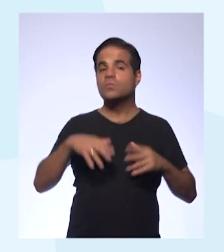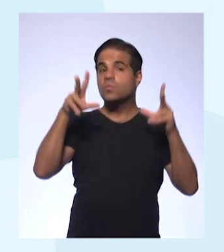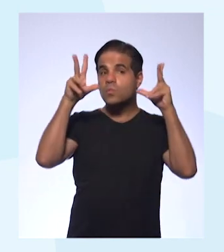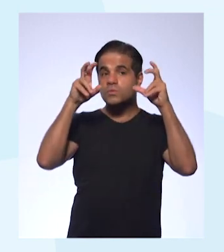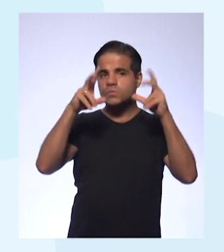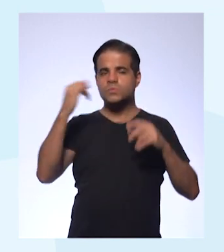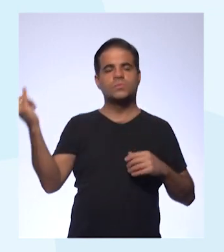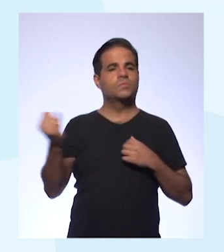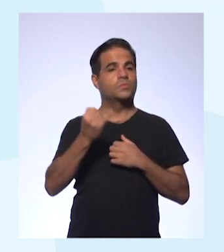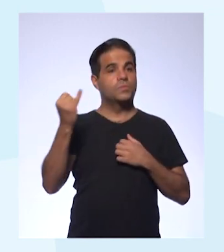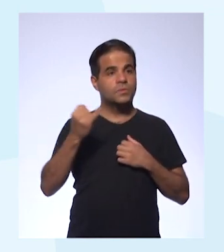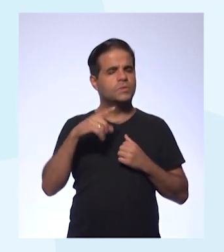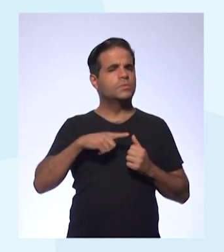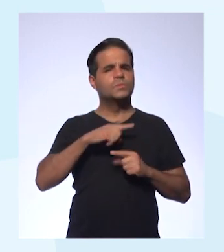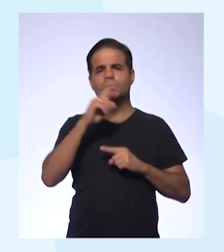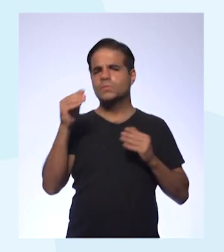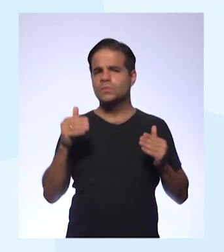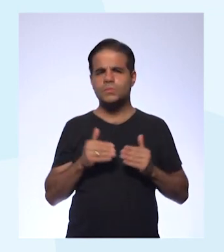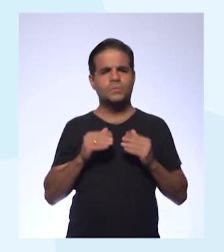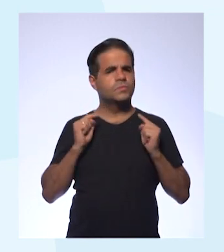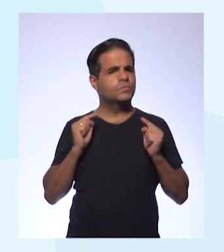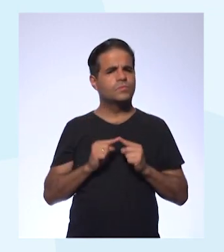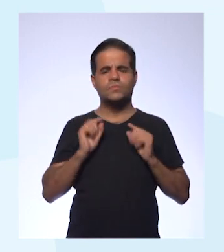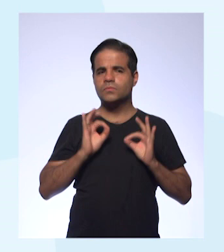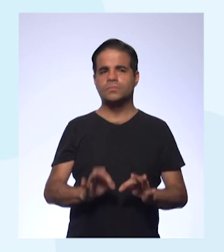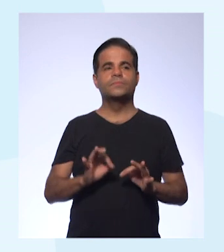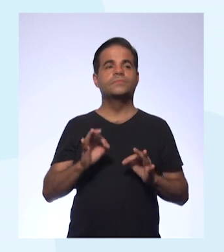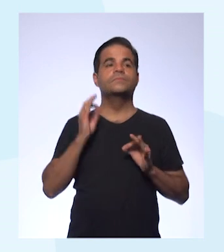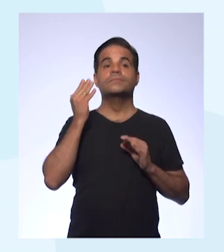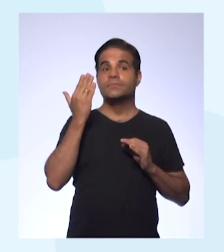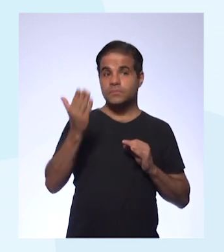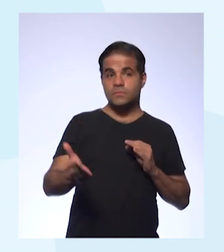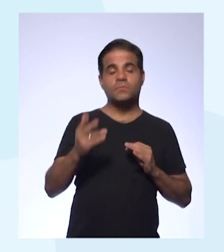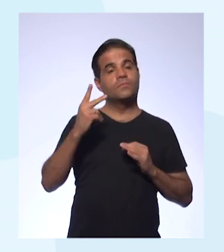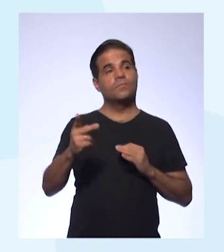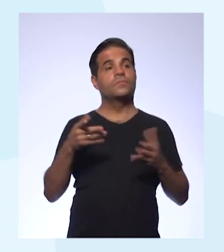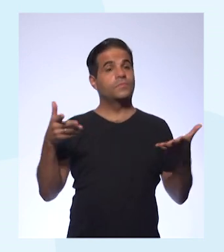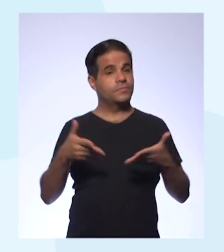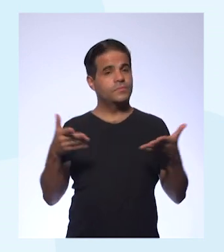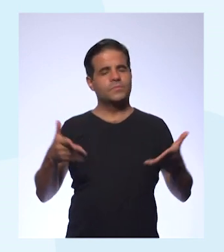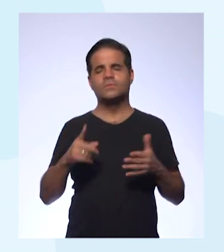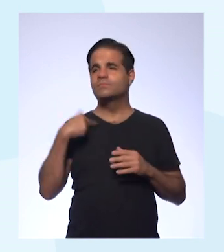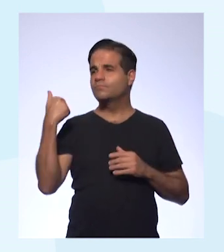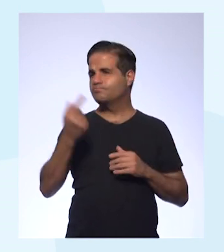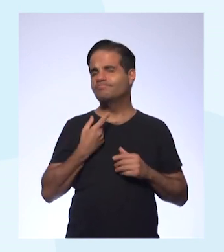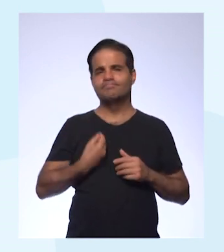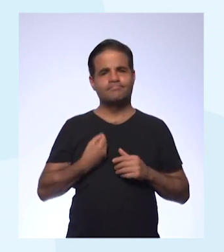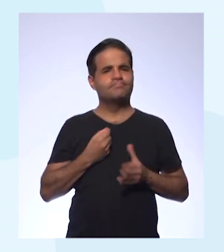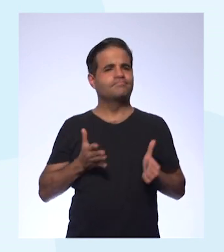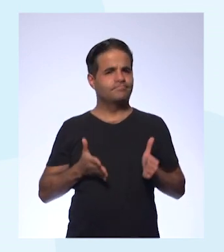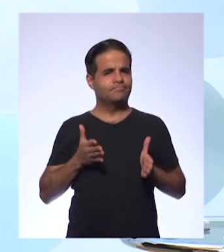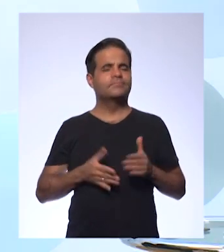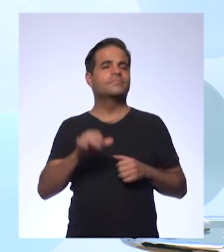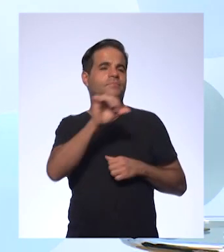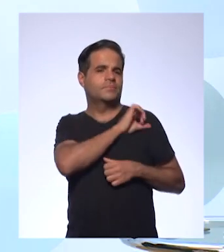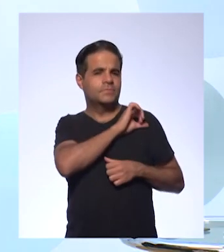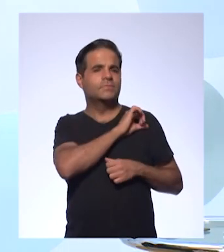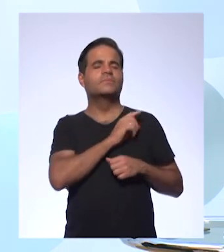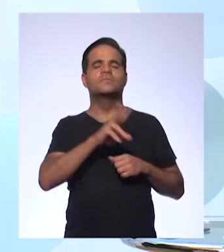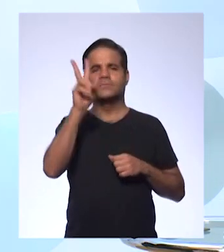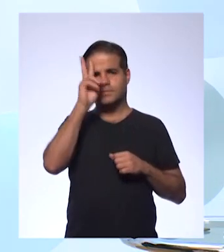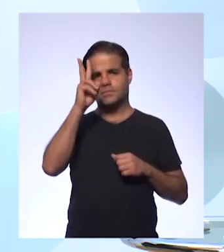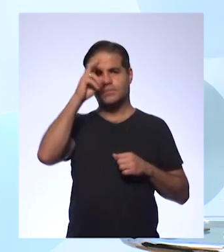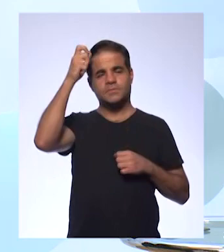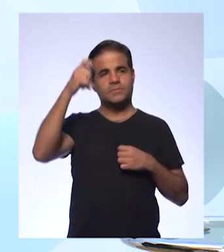muito importante que tem tudo a ver com a atual, né, situação que vocês estão aí, o nono ano. Lembra que a gente